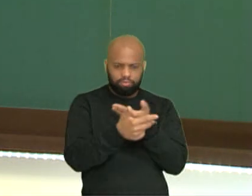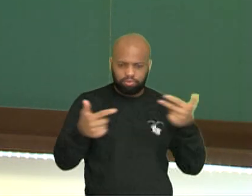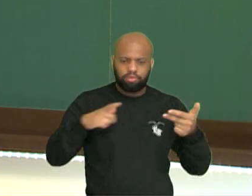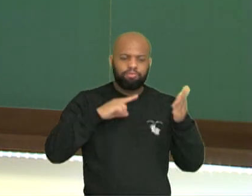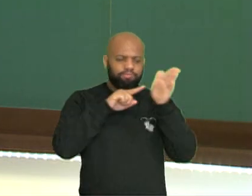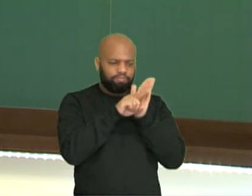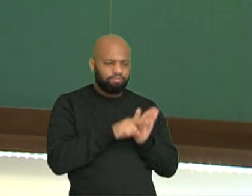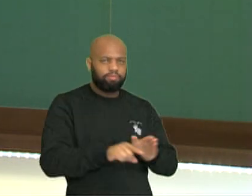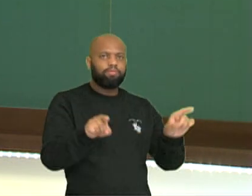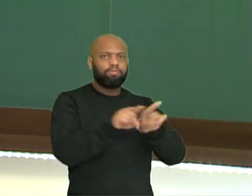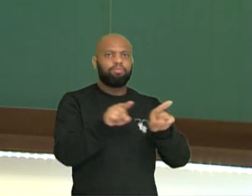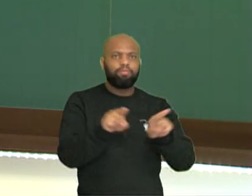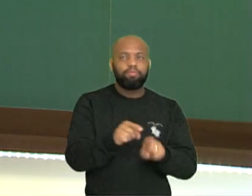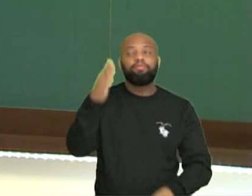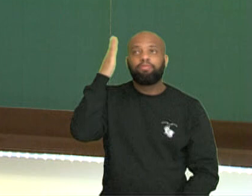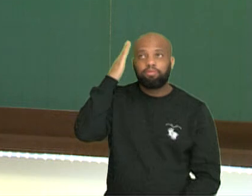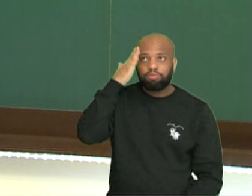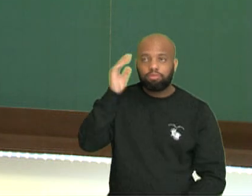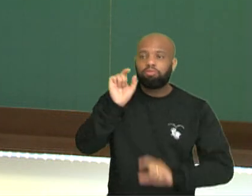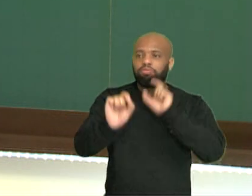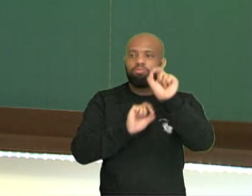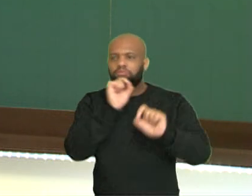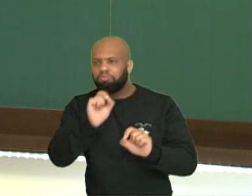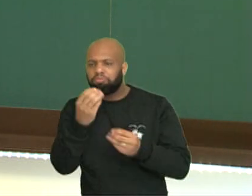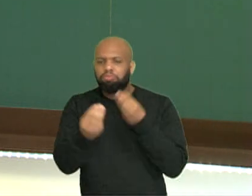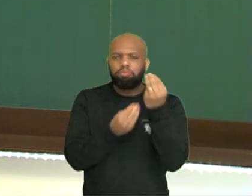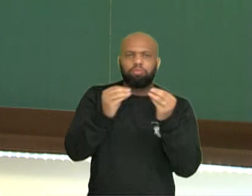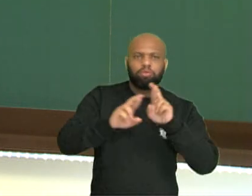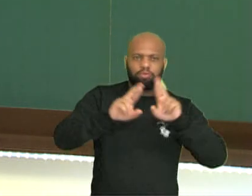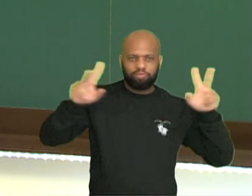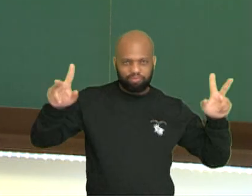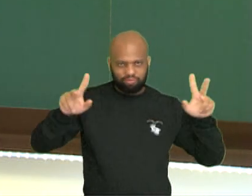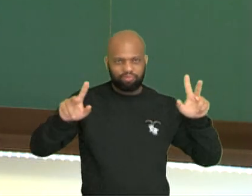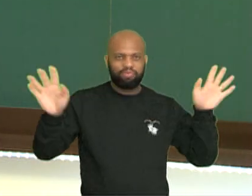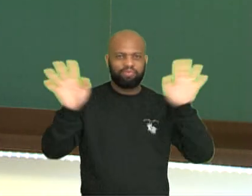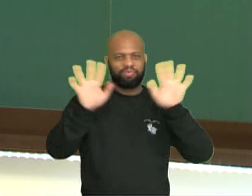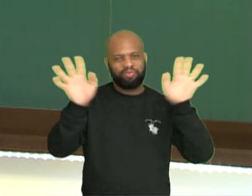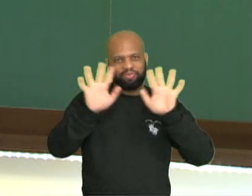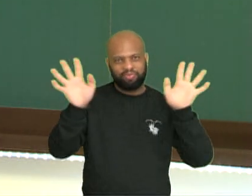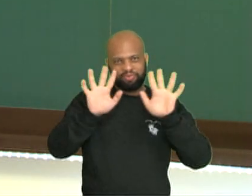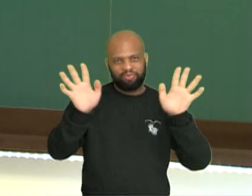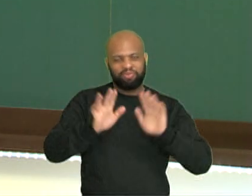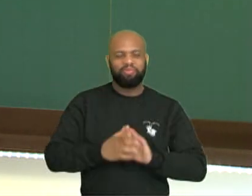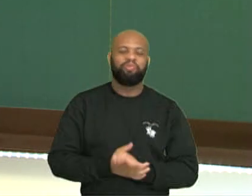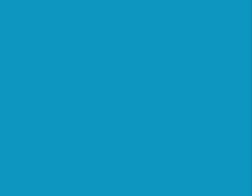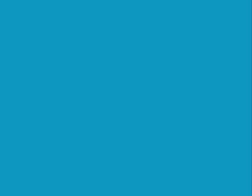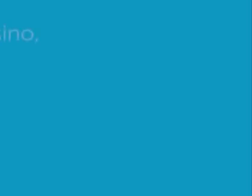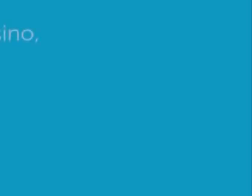pesquisar e nos colocar a par dessas diferenças para que a gente não fale bobagem. Até um próximo encontro!